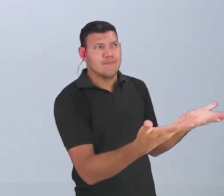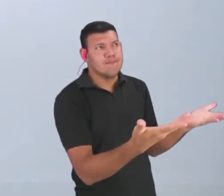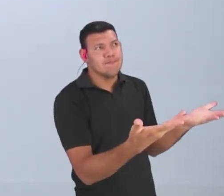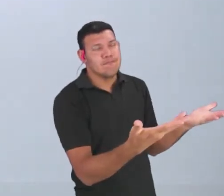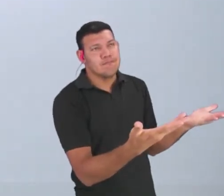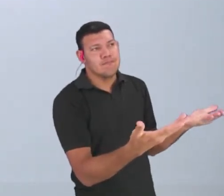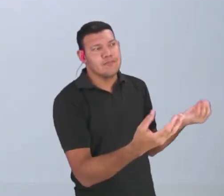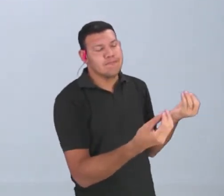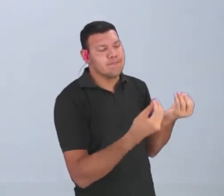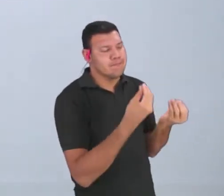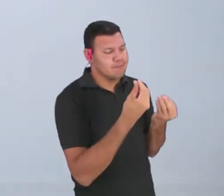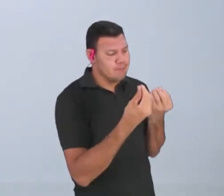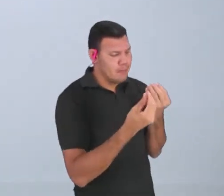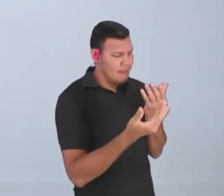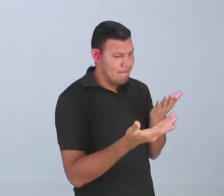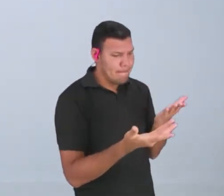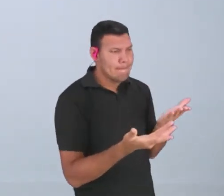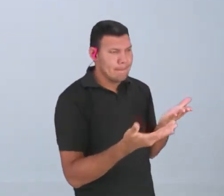digamos assim,